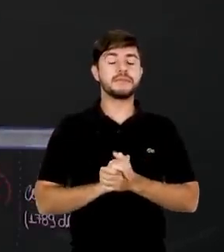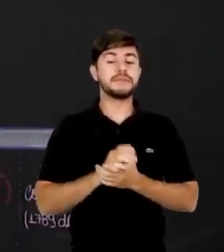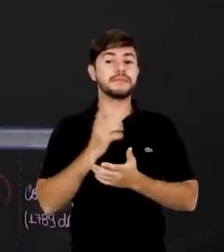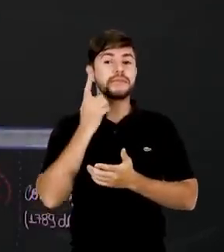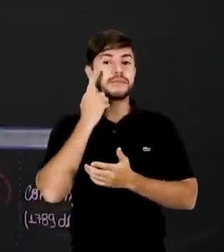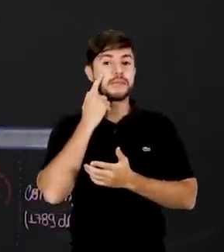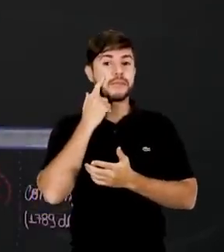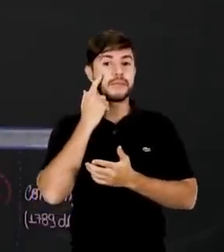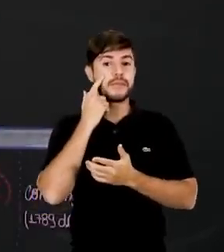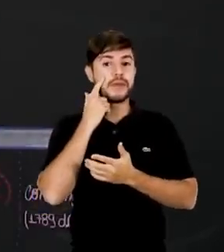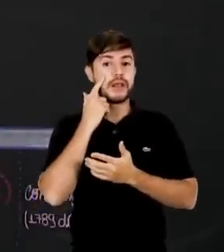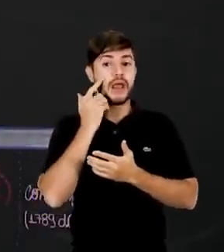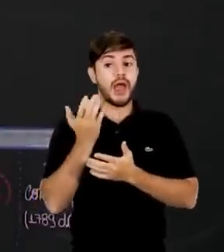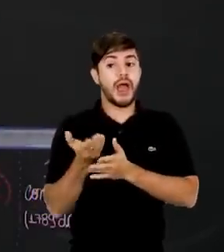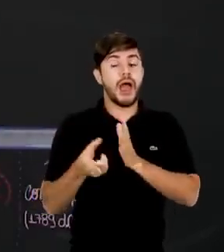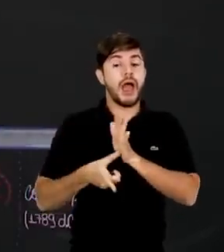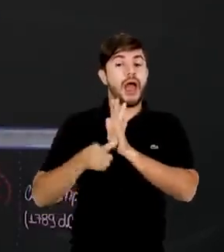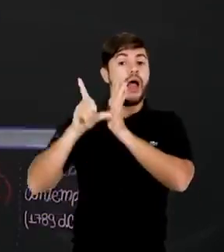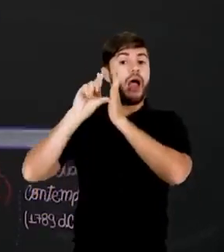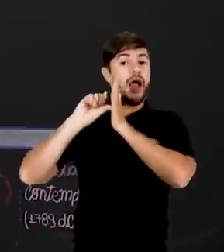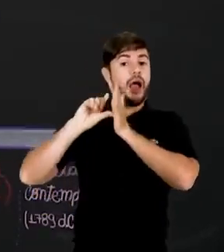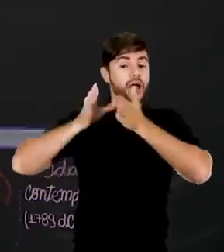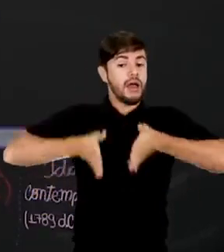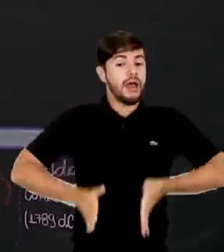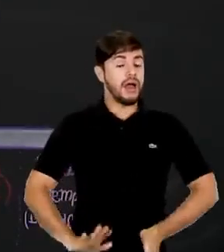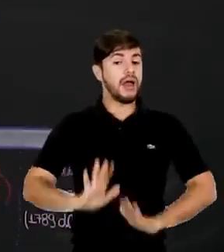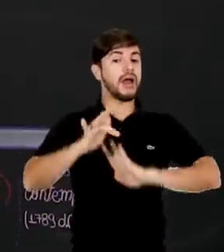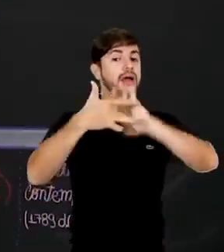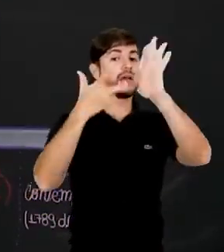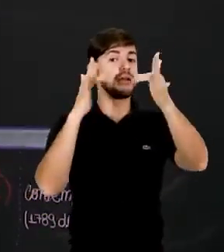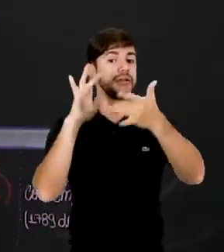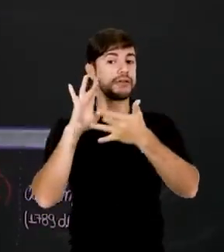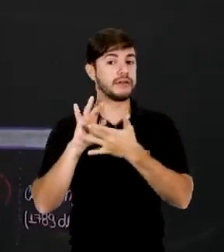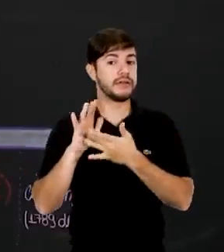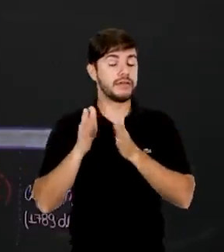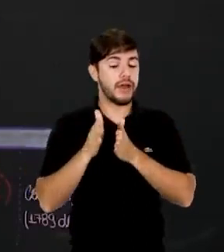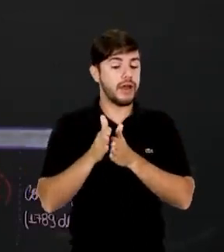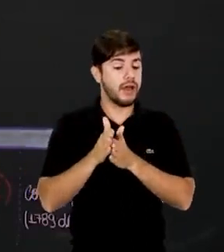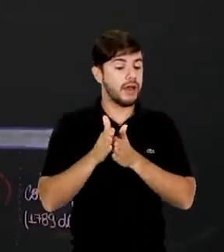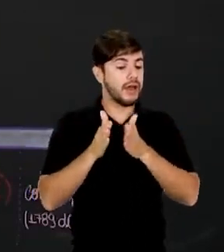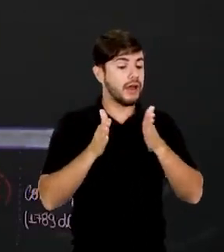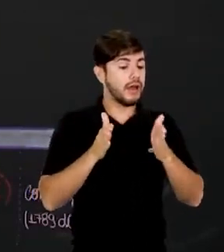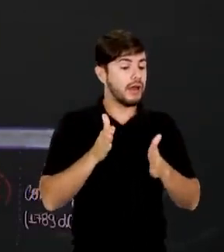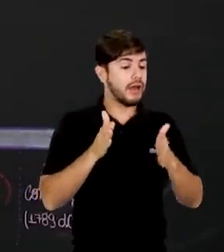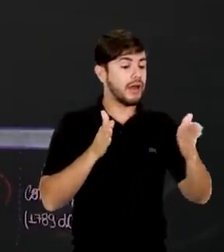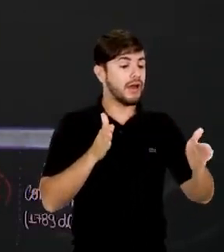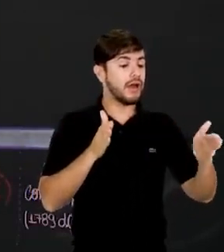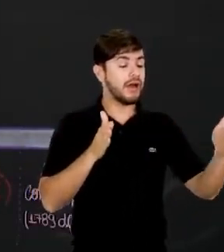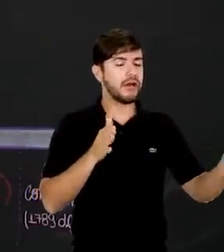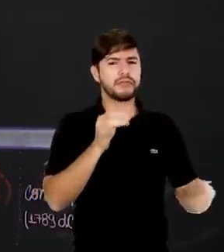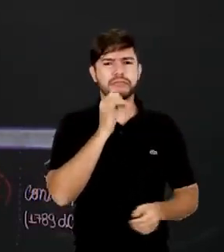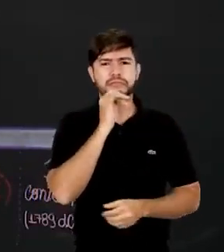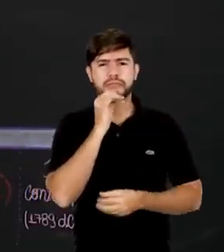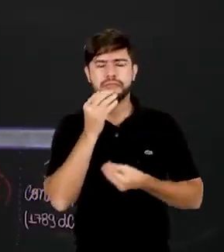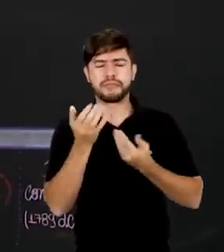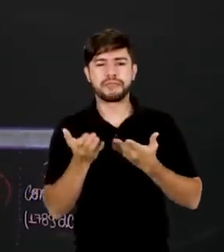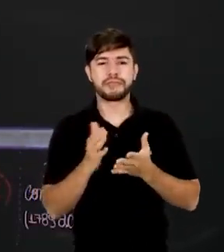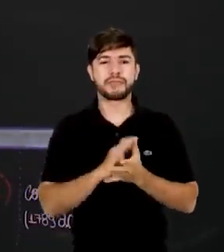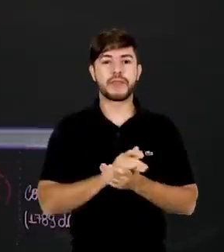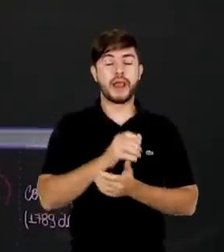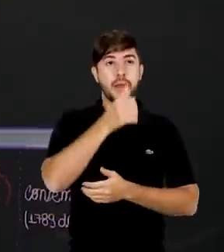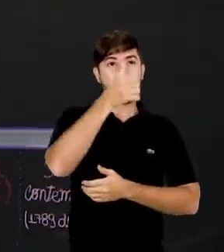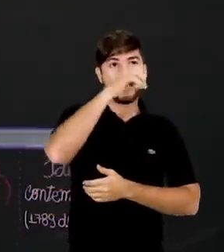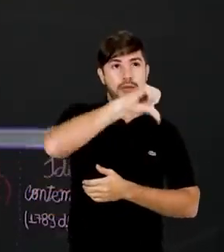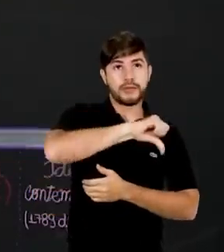Se for anterior ao nascimento de Cristo, os anos eles vão na forma decrescente. Como assim? Vou te explicar. Por exemplo, o